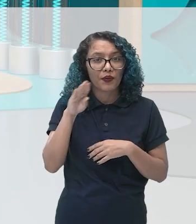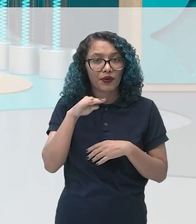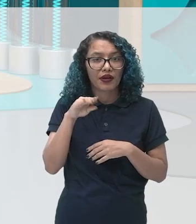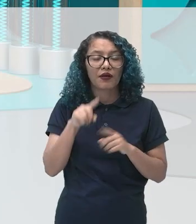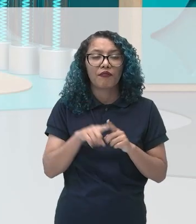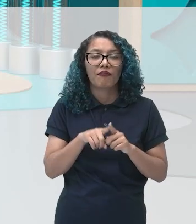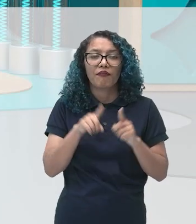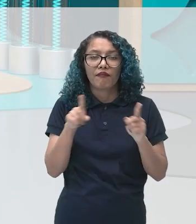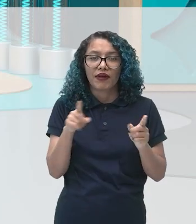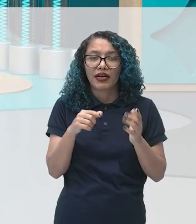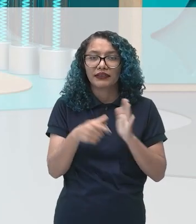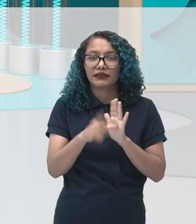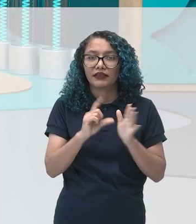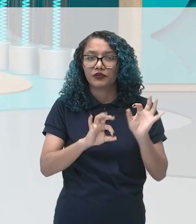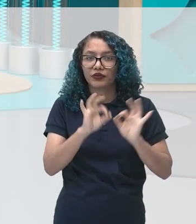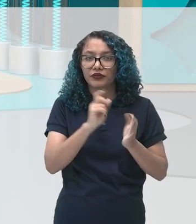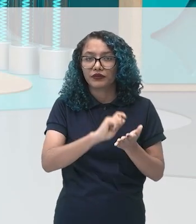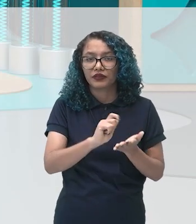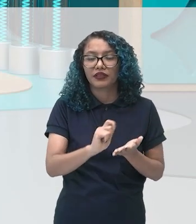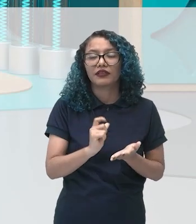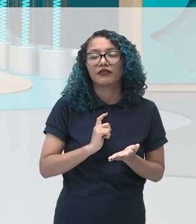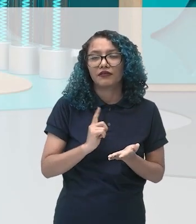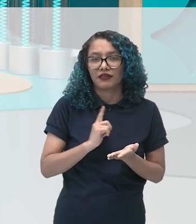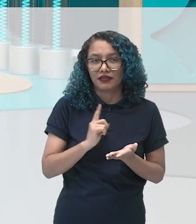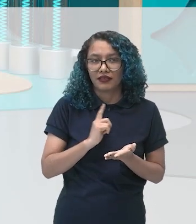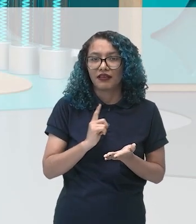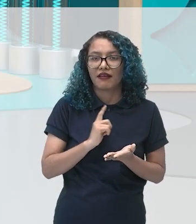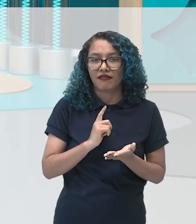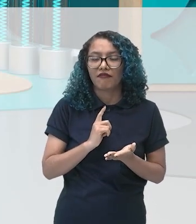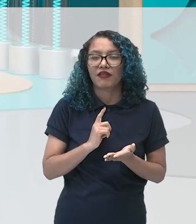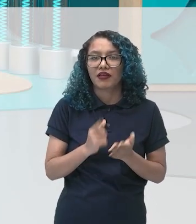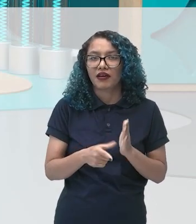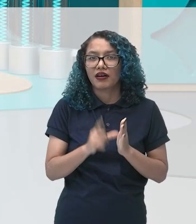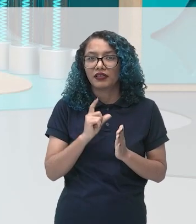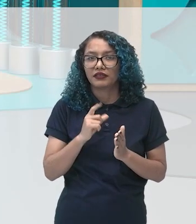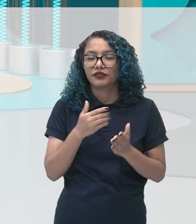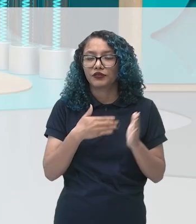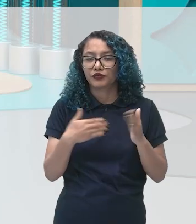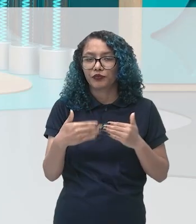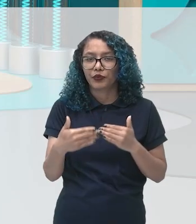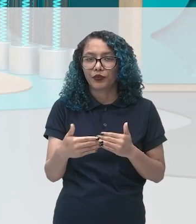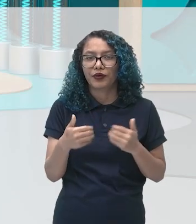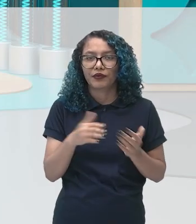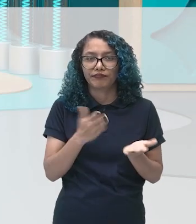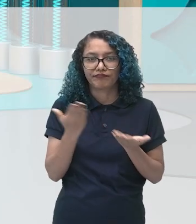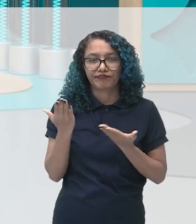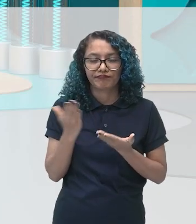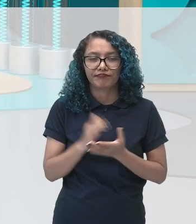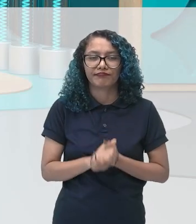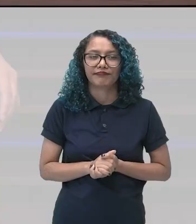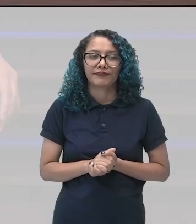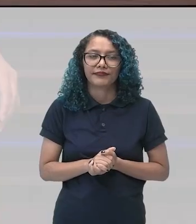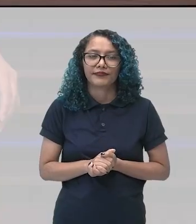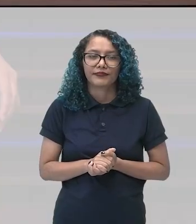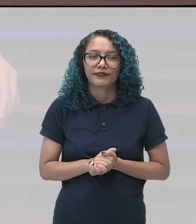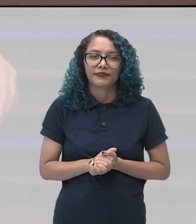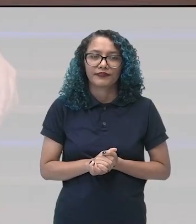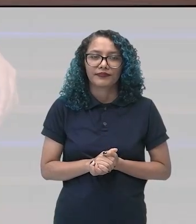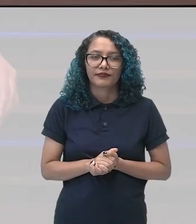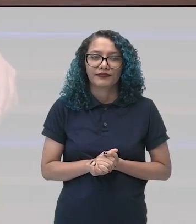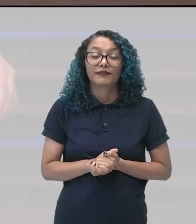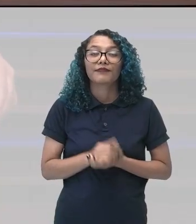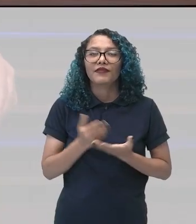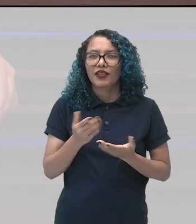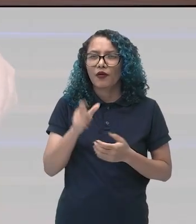teve todo um planejamento escrito que antecedeu esse processo. Então, acompanhem.